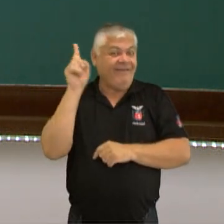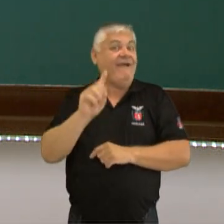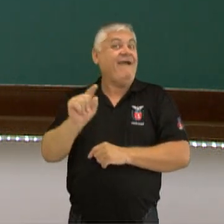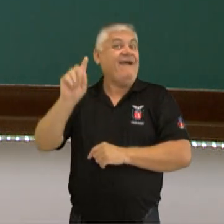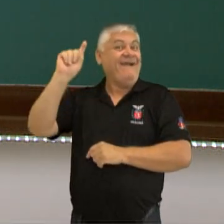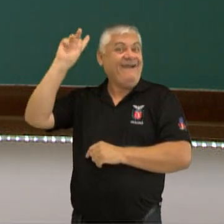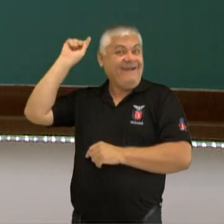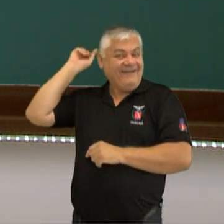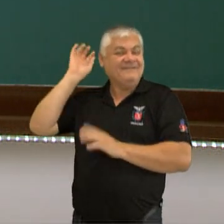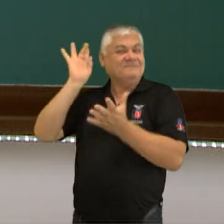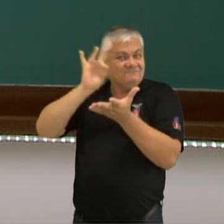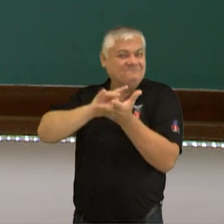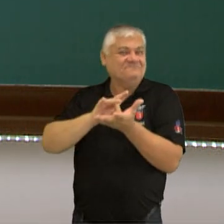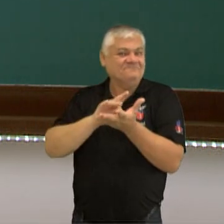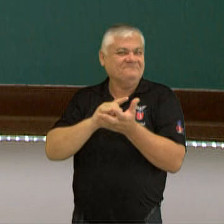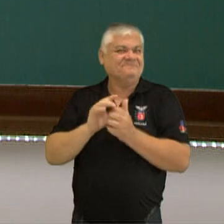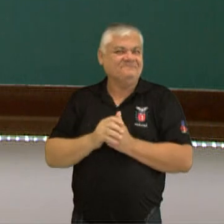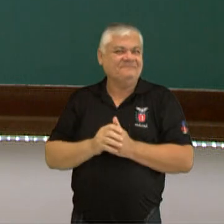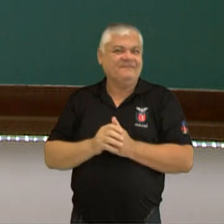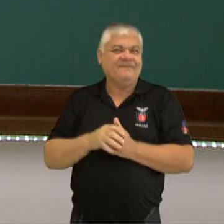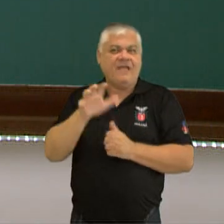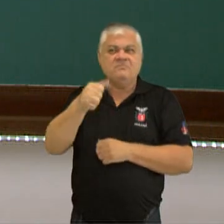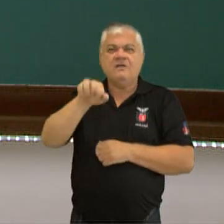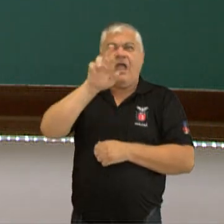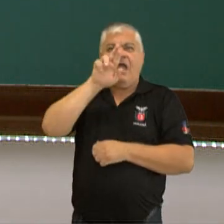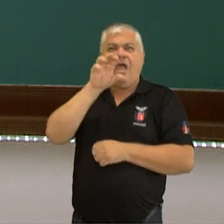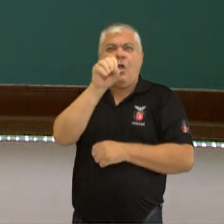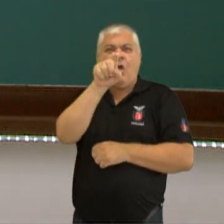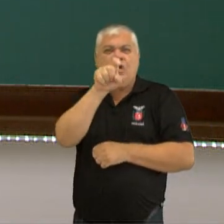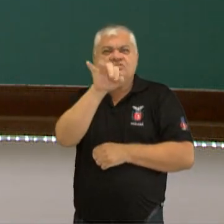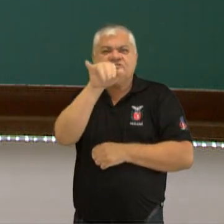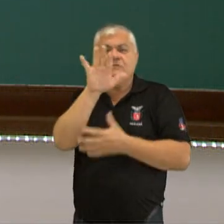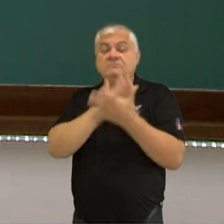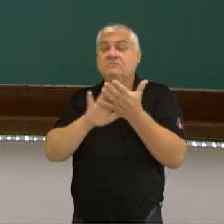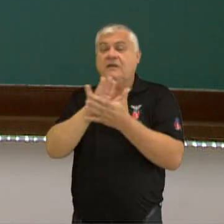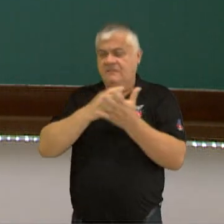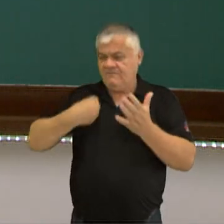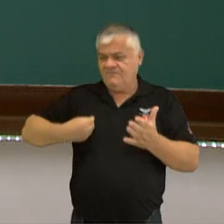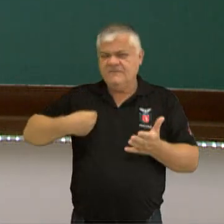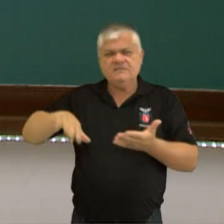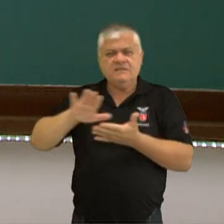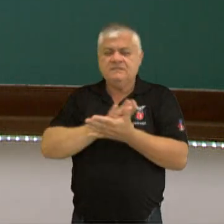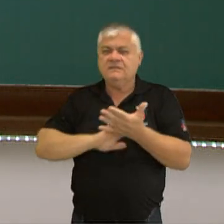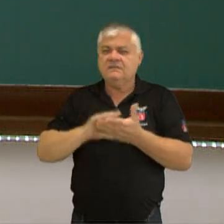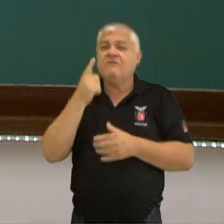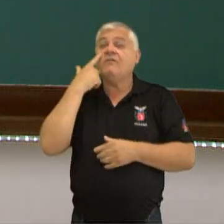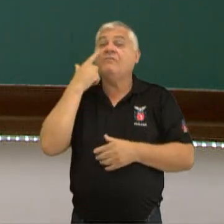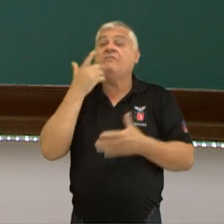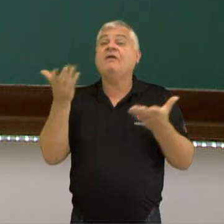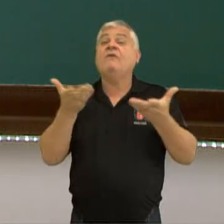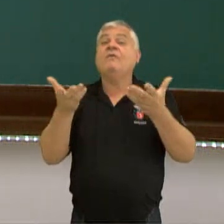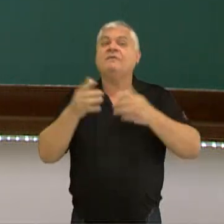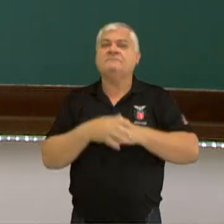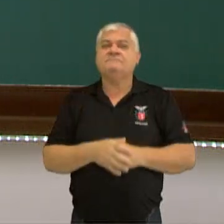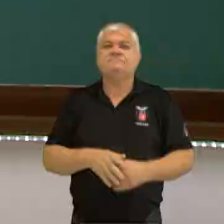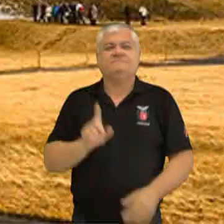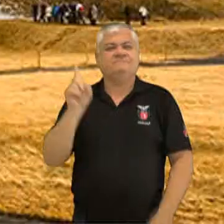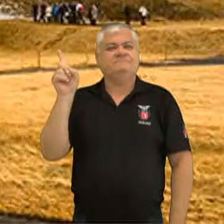aquelas condições adversas, sem oxigênio, sem vida. Mas vamos mudar para uma imagem mais atual? Olha